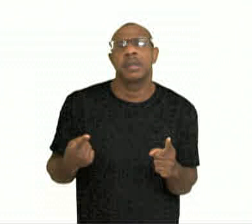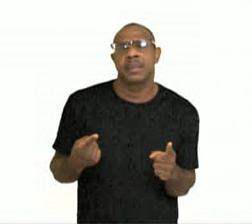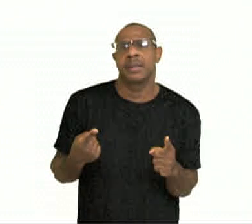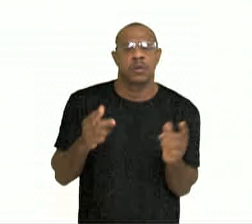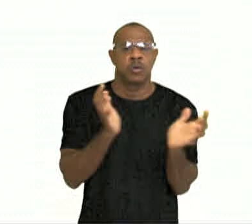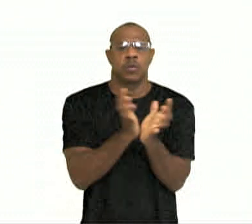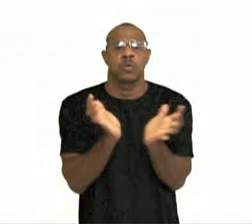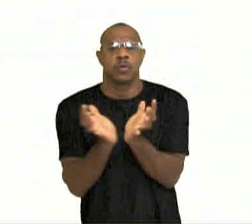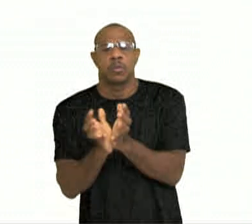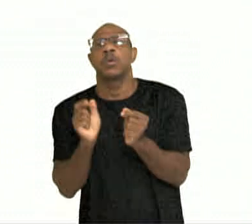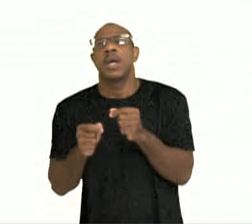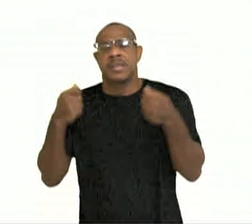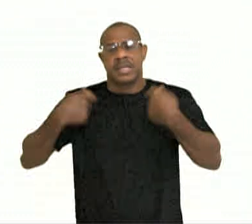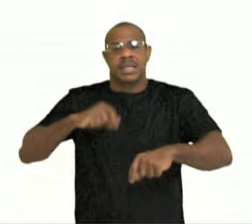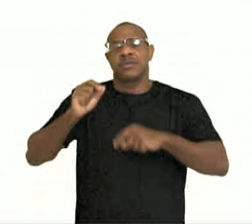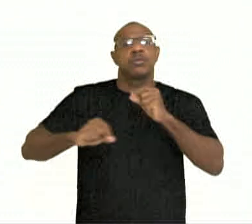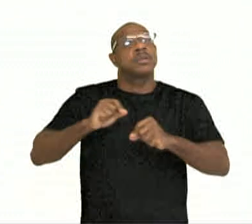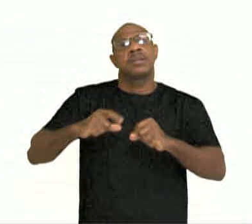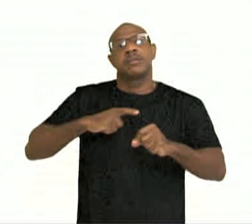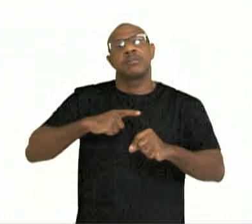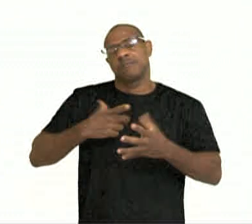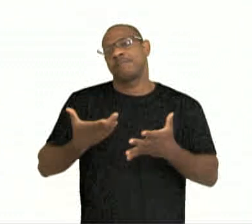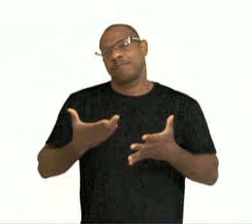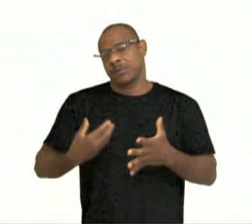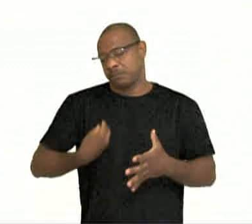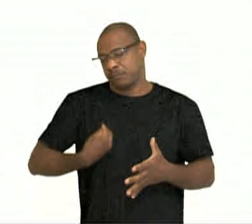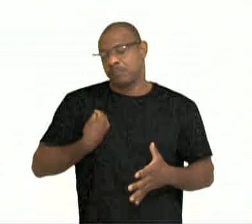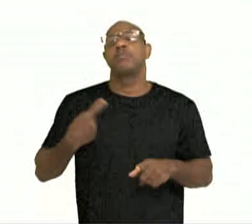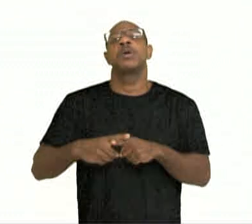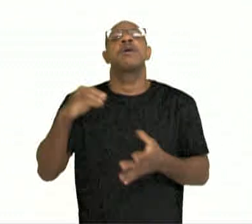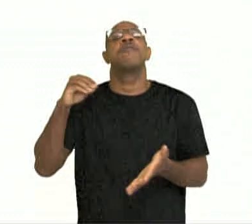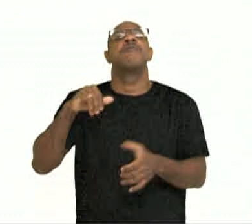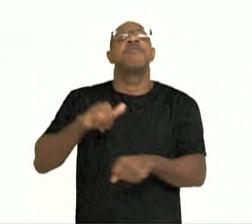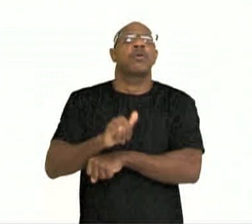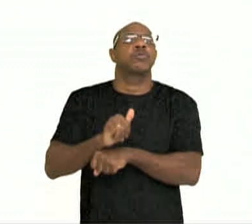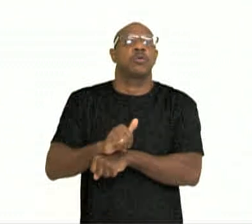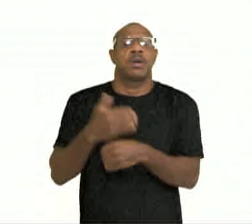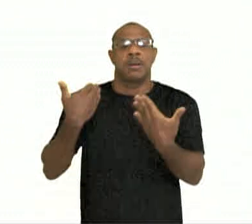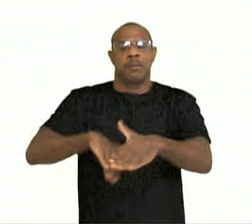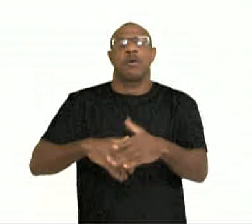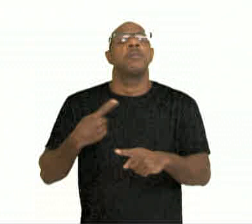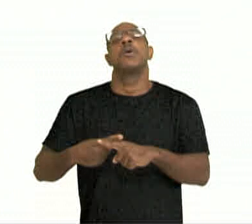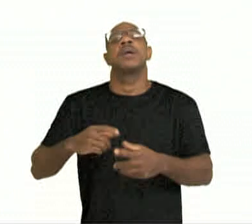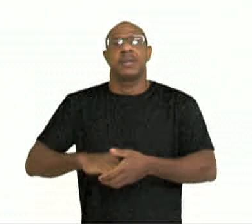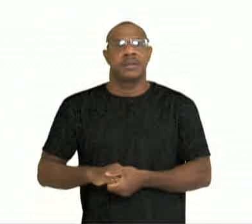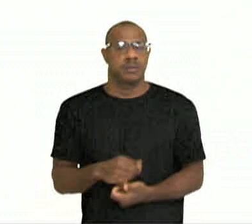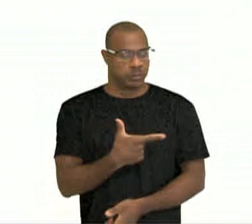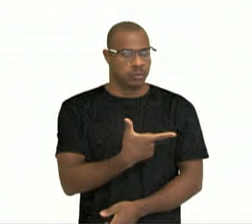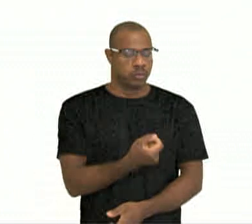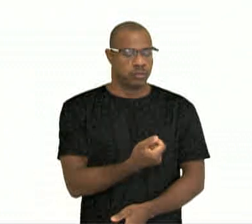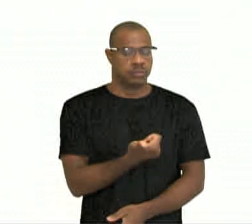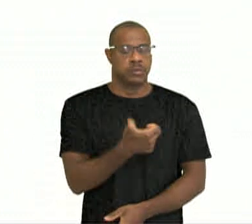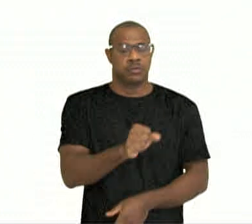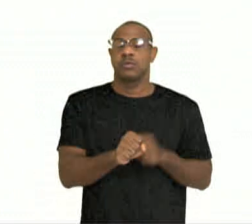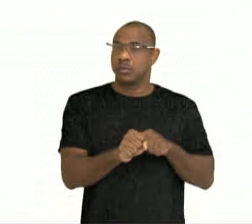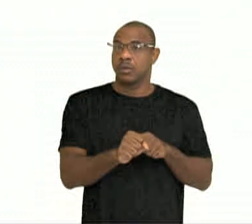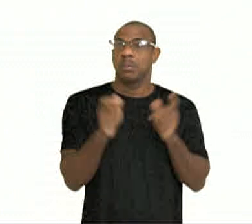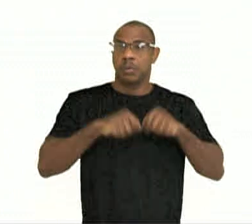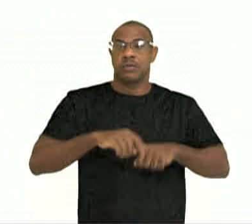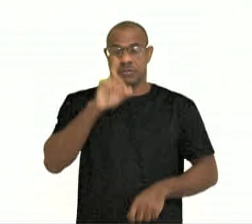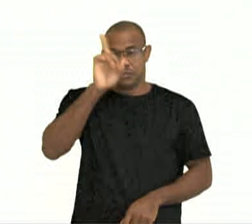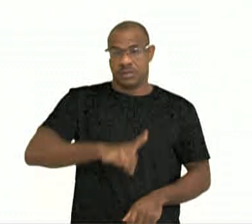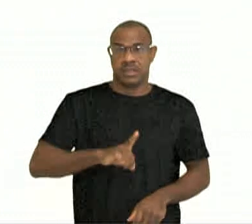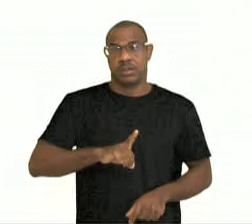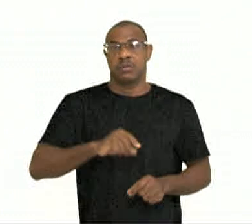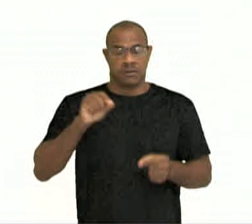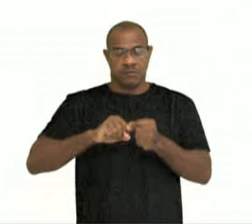a necessidade de justificar a ausência no exame. Desde 2018, eles só podem ter direito a uma